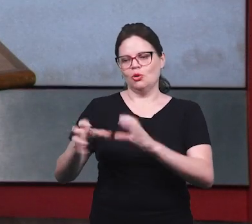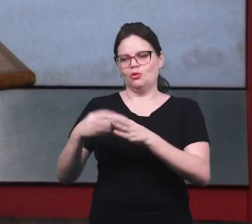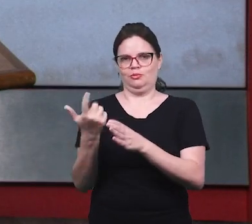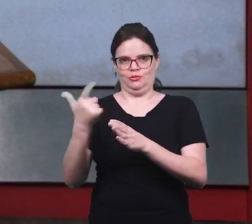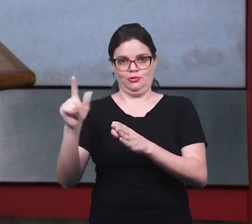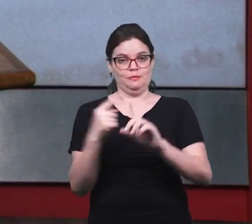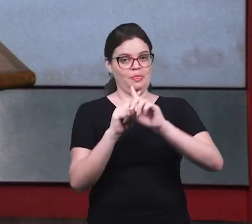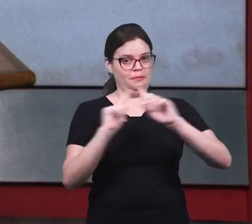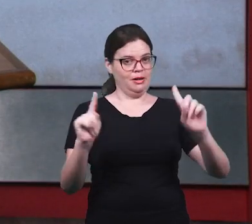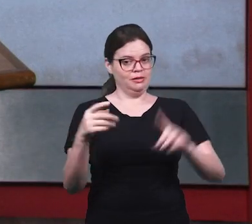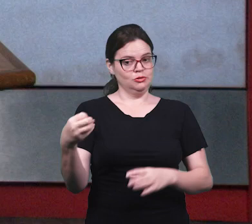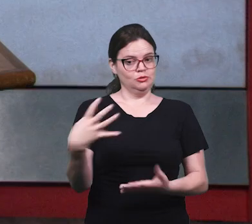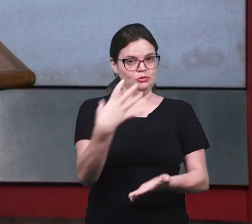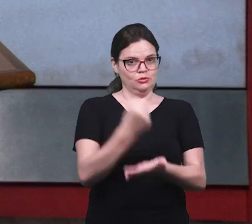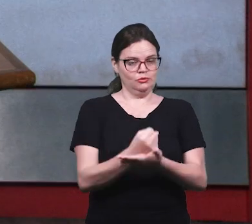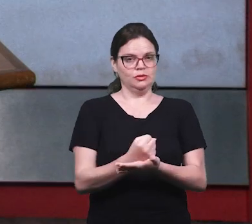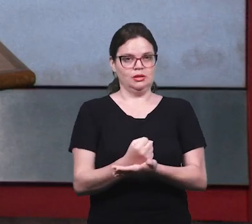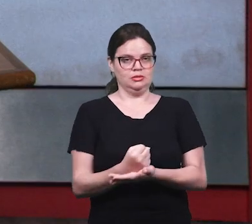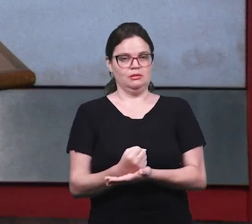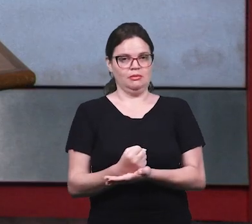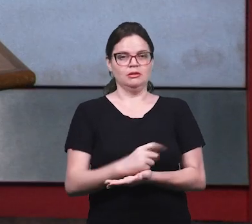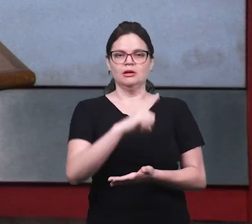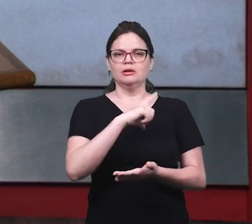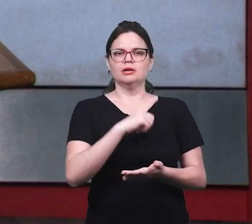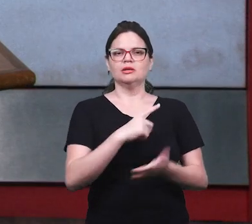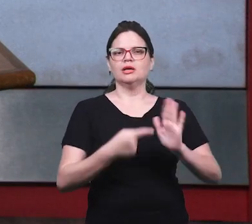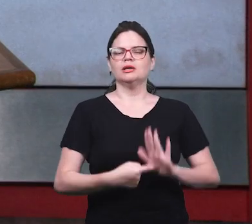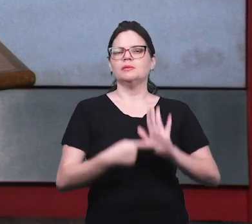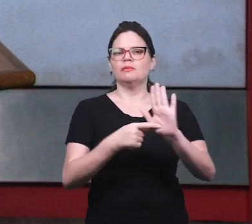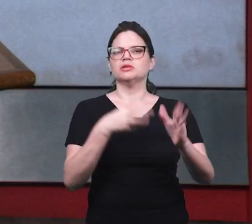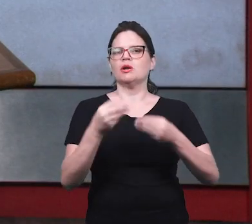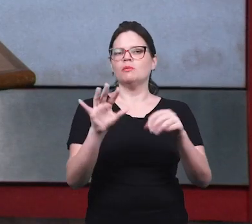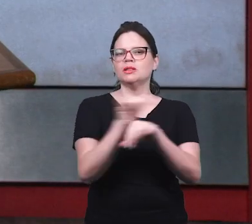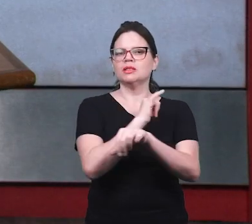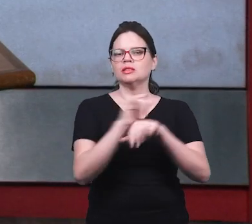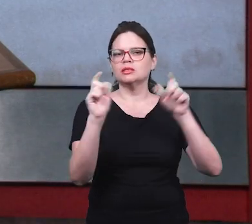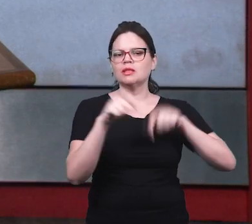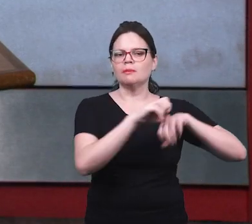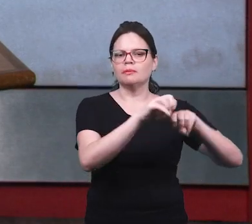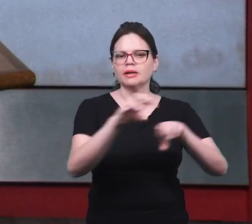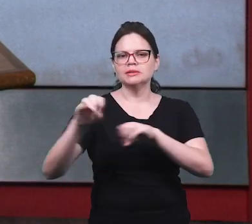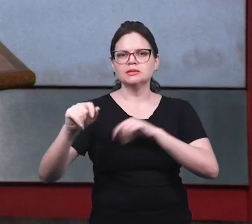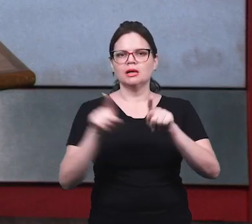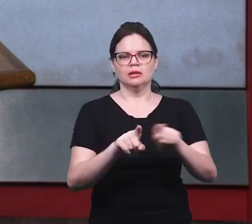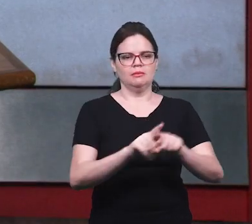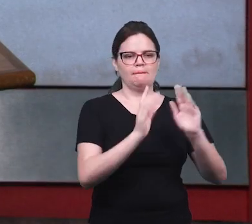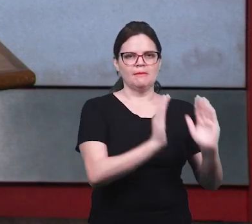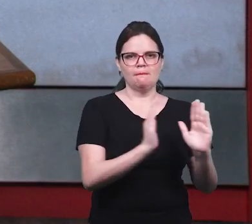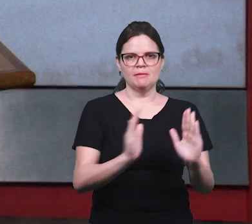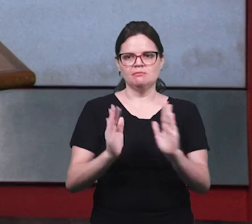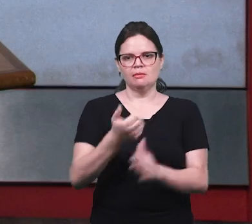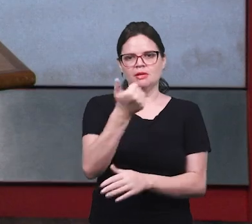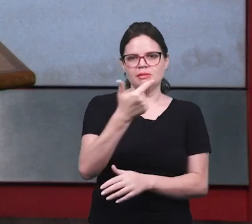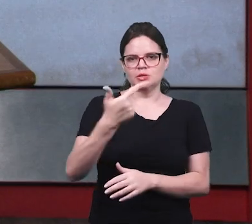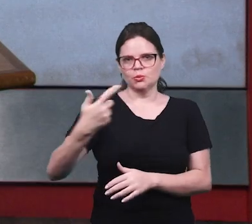Novo Testamento, baseada no propósito comum de ensino e na sequência em que foram naturalmente